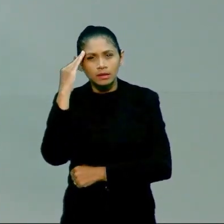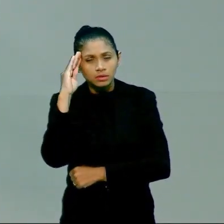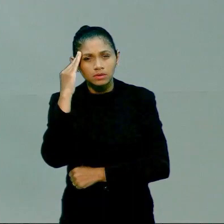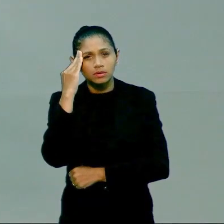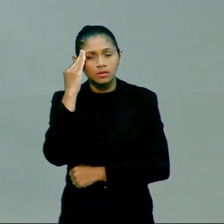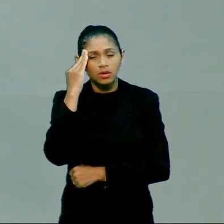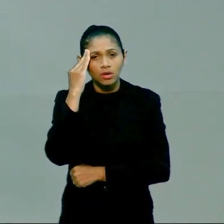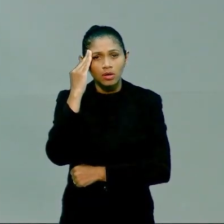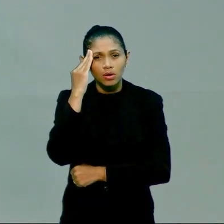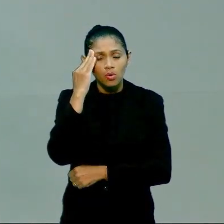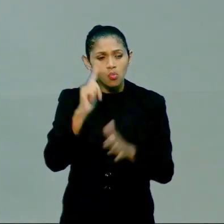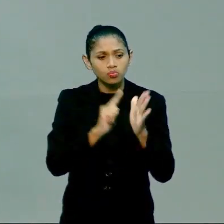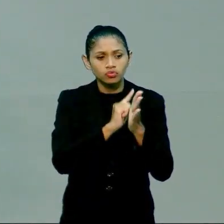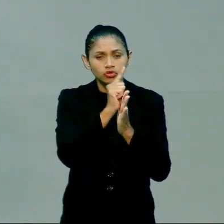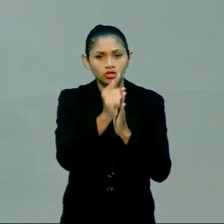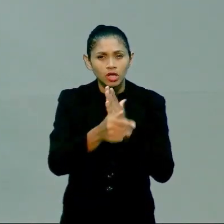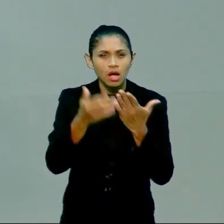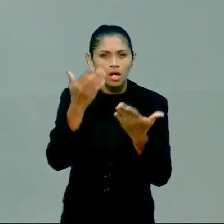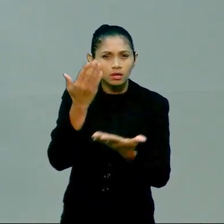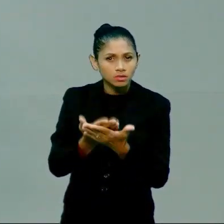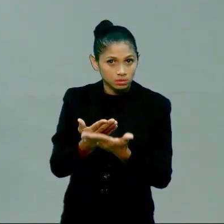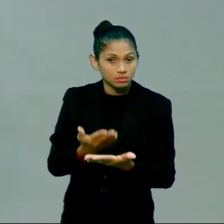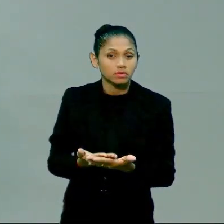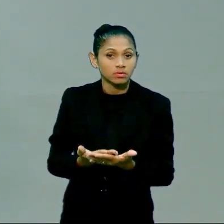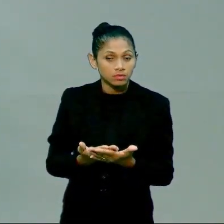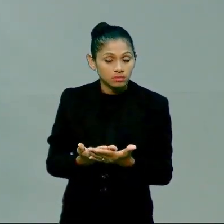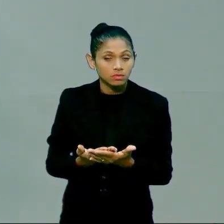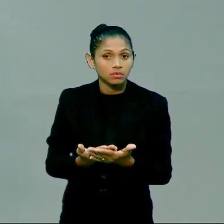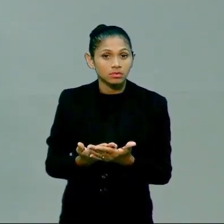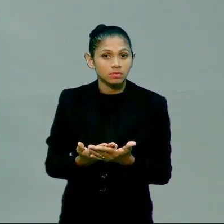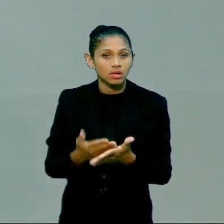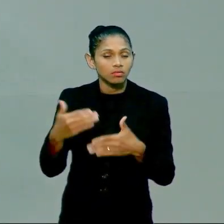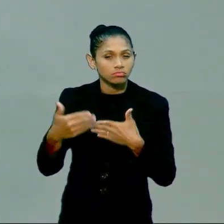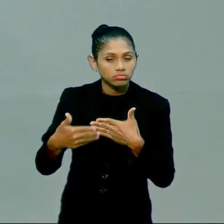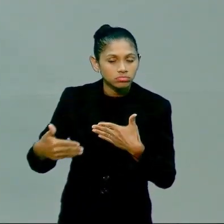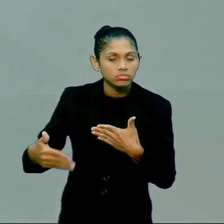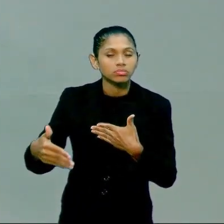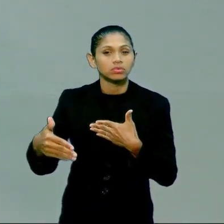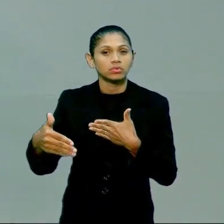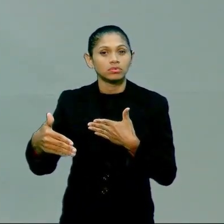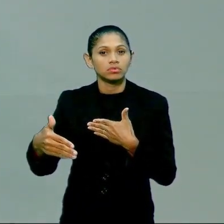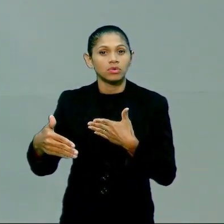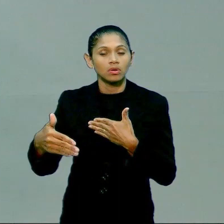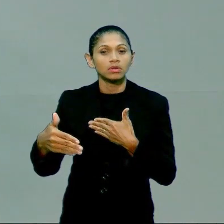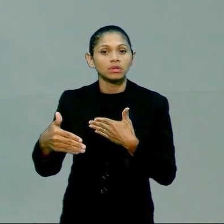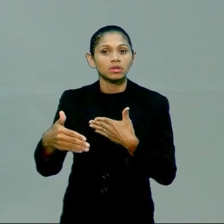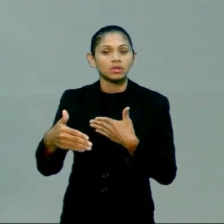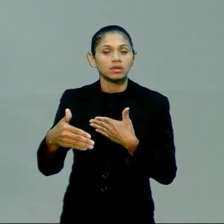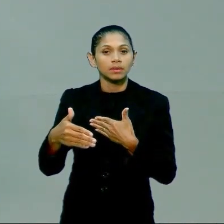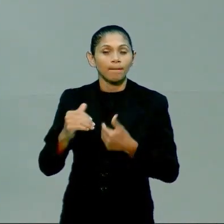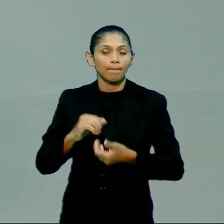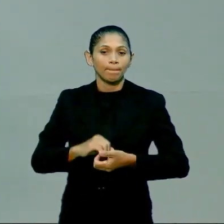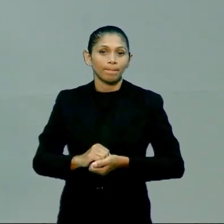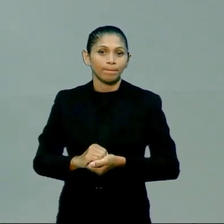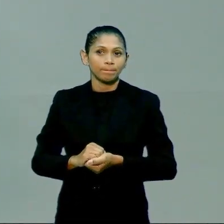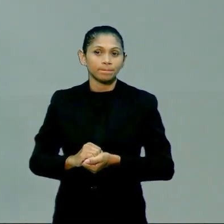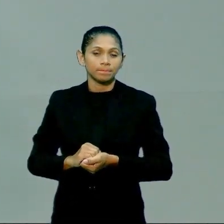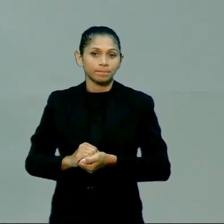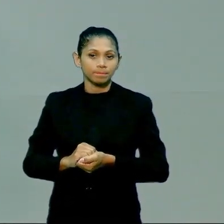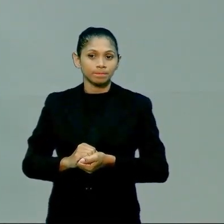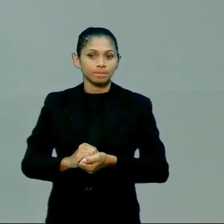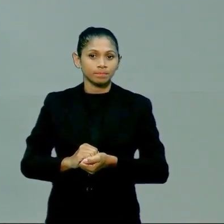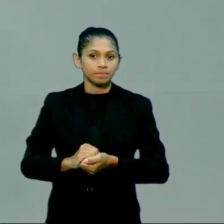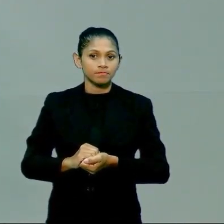partindo do pressuposto de que entendemos um pouco da função da linguagem, eu sempre estou falando nas minhas aulas da função da linguagem, porque o